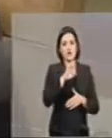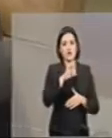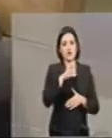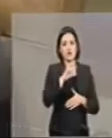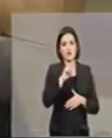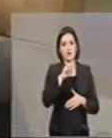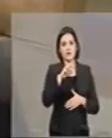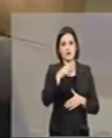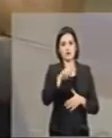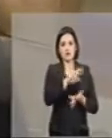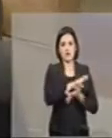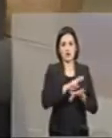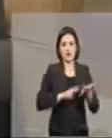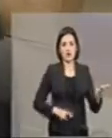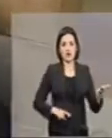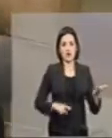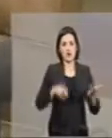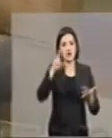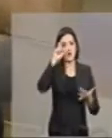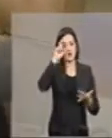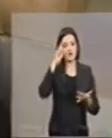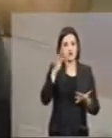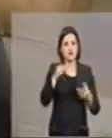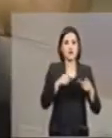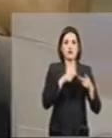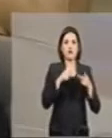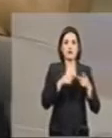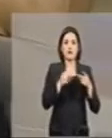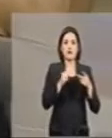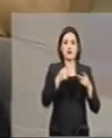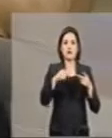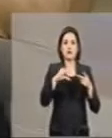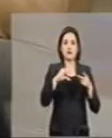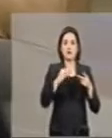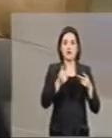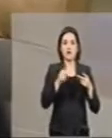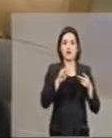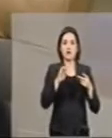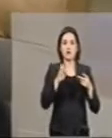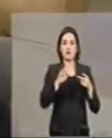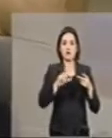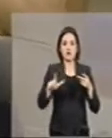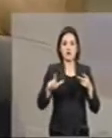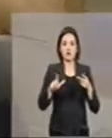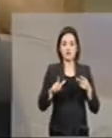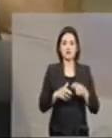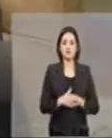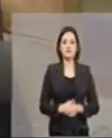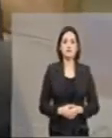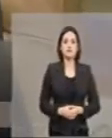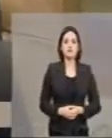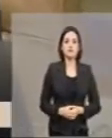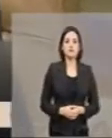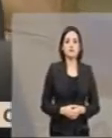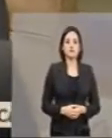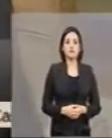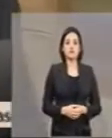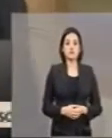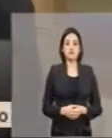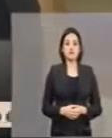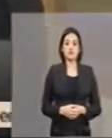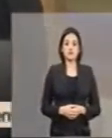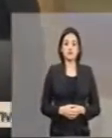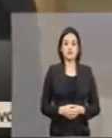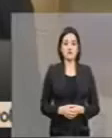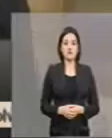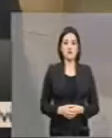e a ação cautelar proposta pela Procuradoria-Geral da República, a ela vinculada, estão em causa, como já